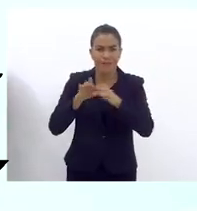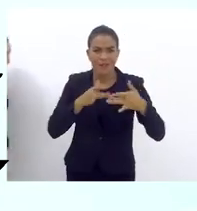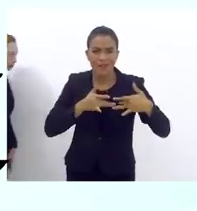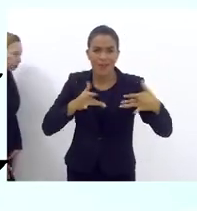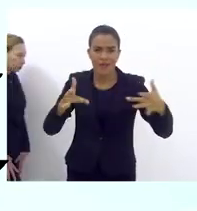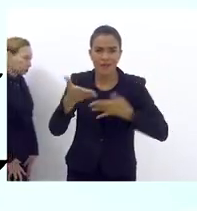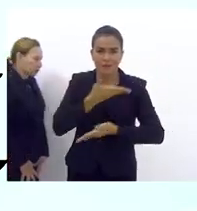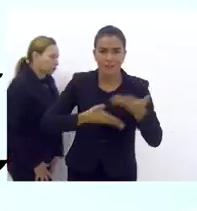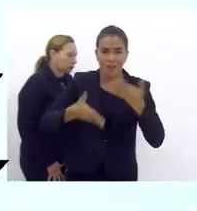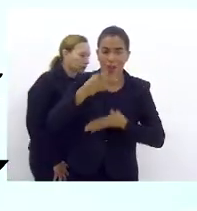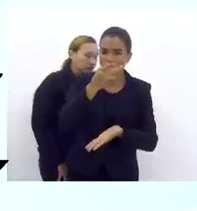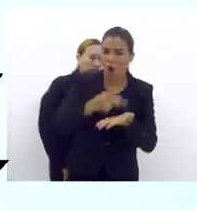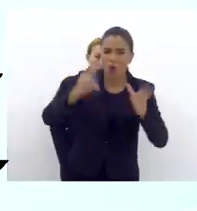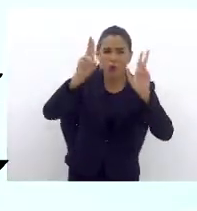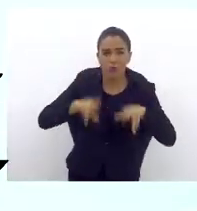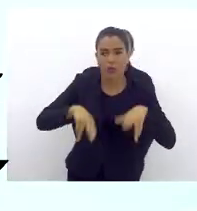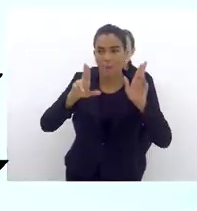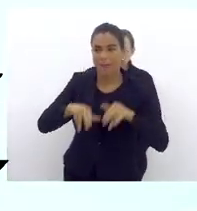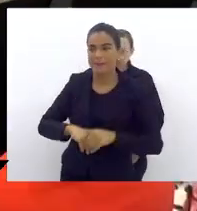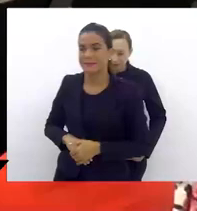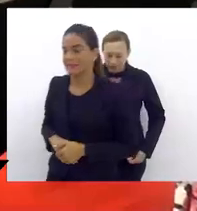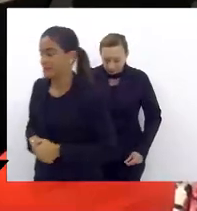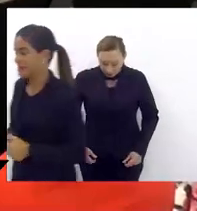ódio nunca mais